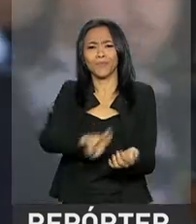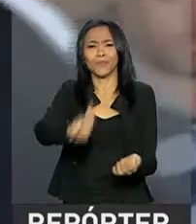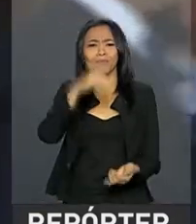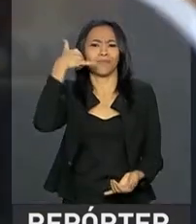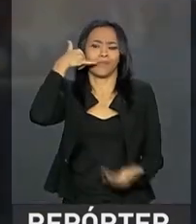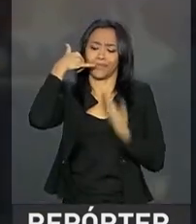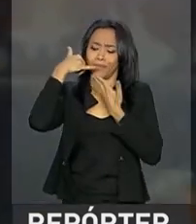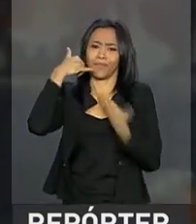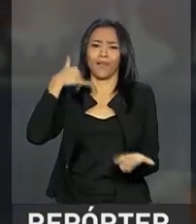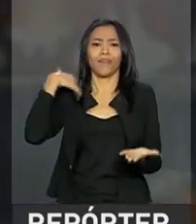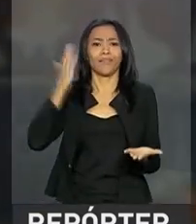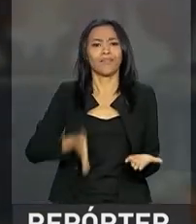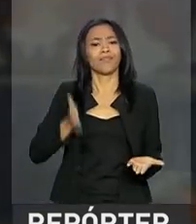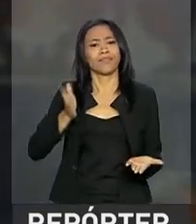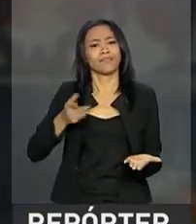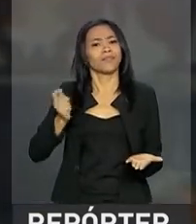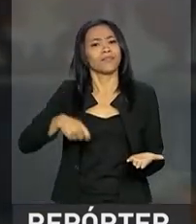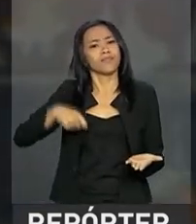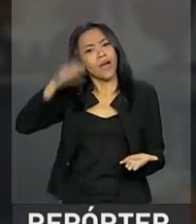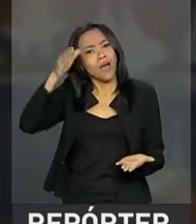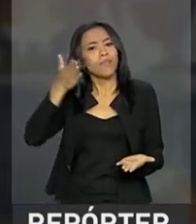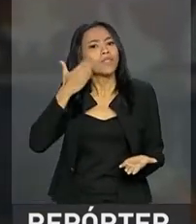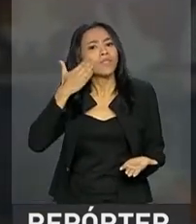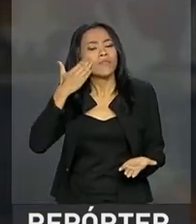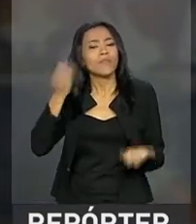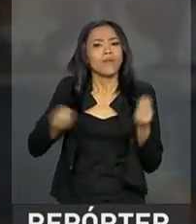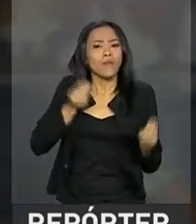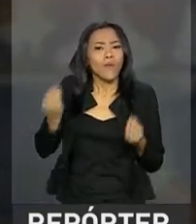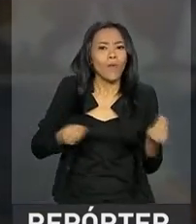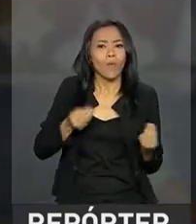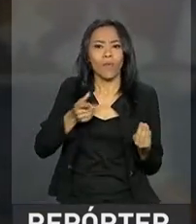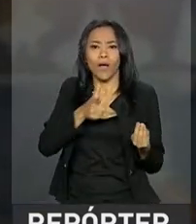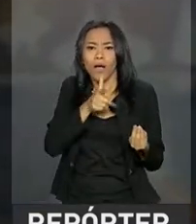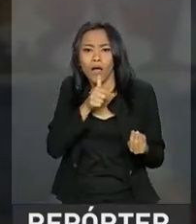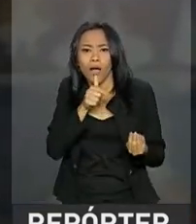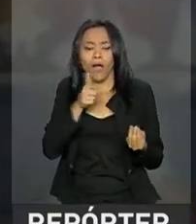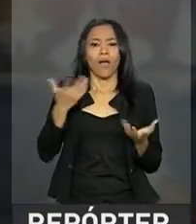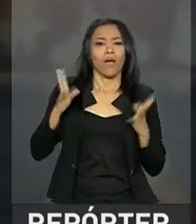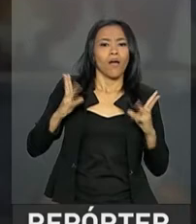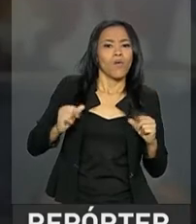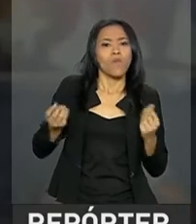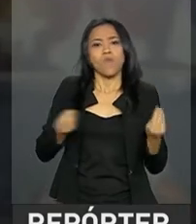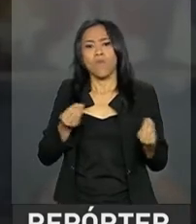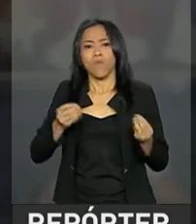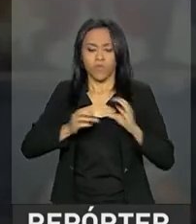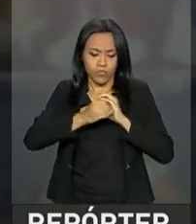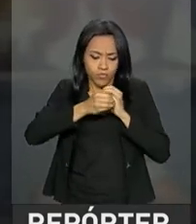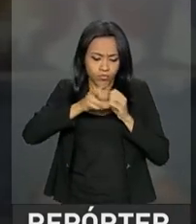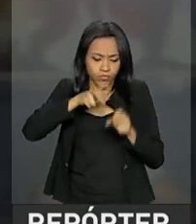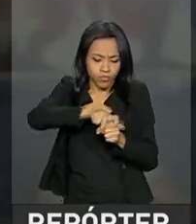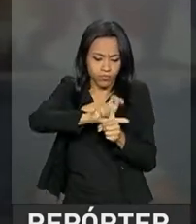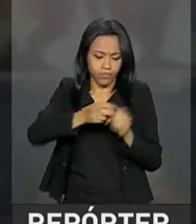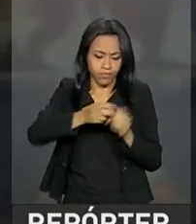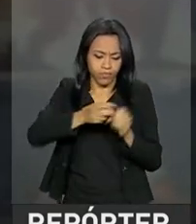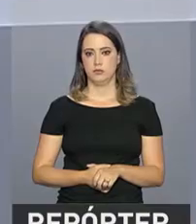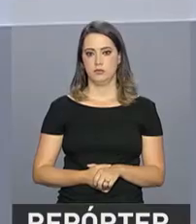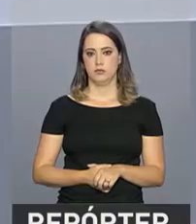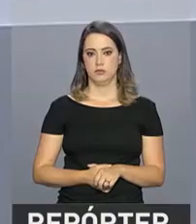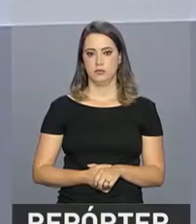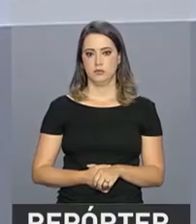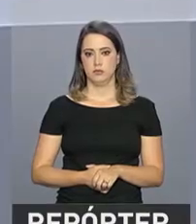poder consultar como que está o saneamento básico, como que está o esgotamento sanitário aí nos municípios.